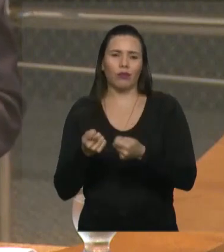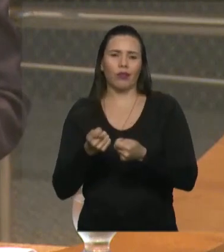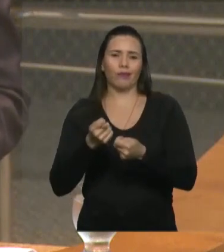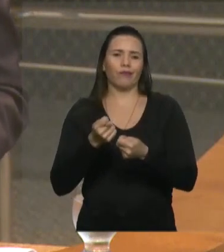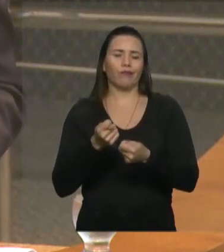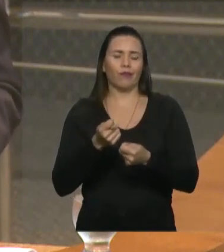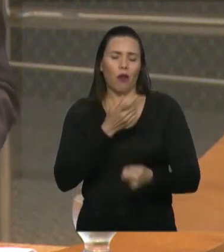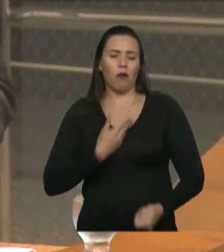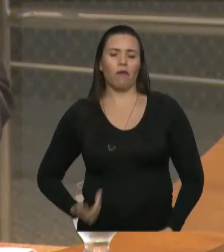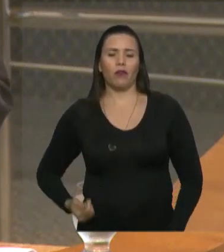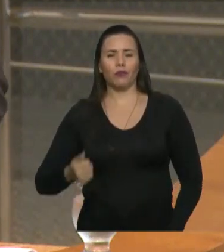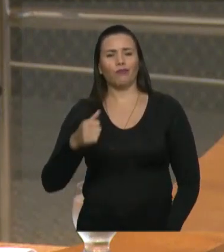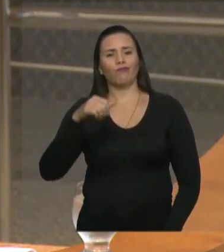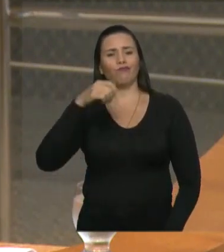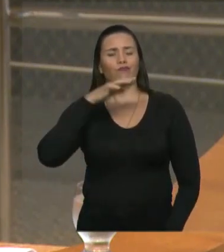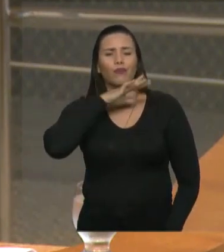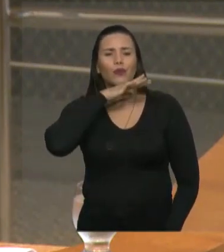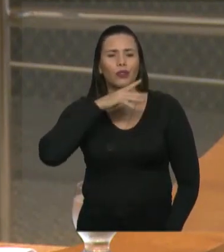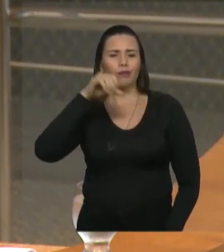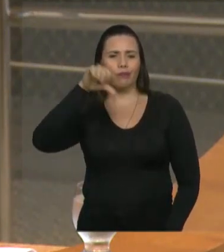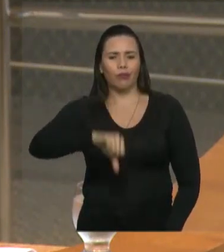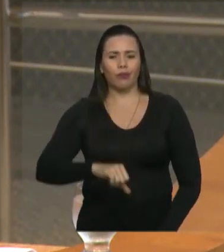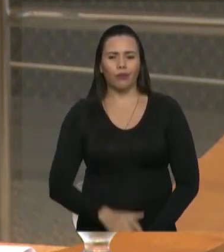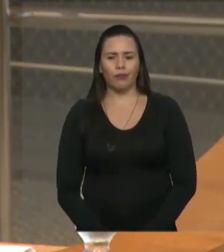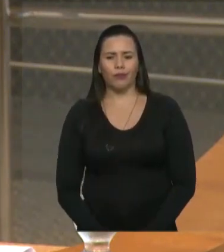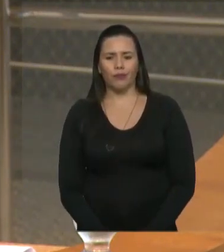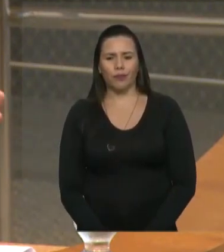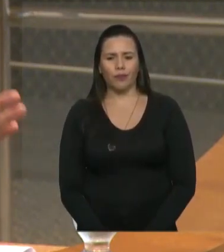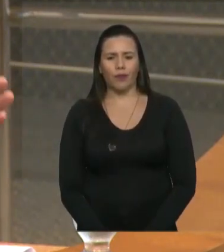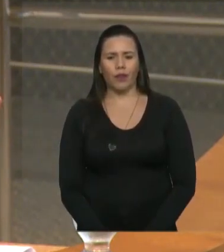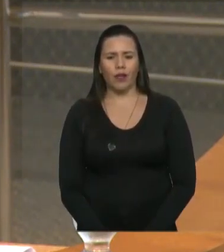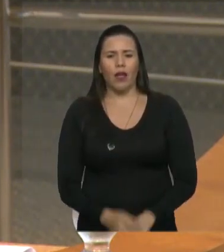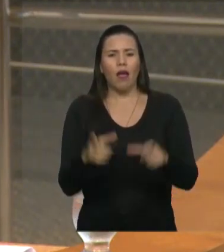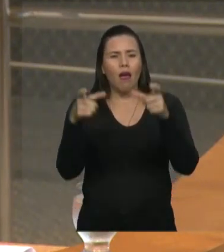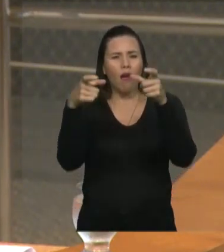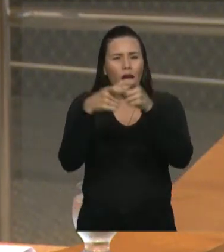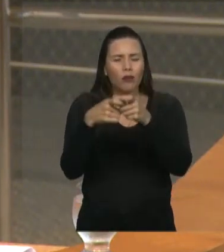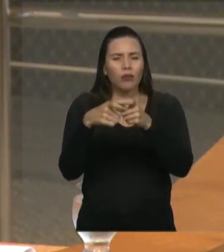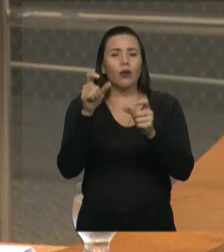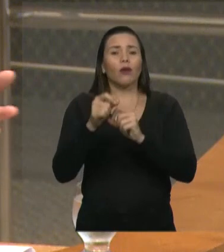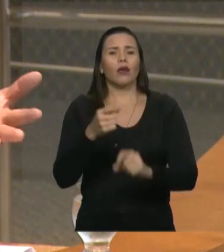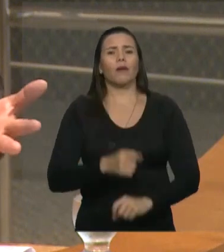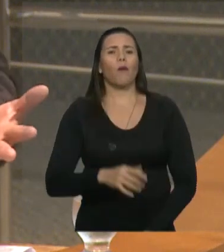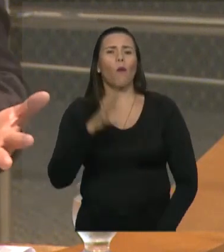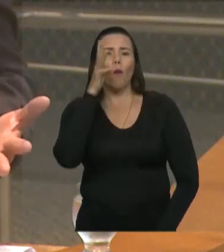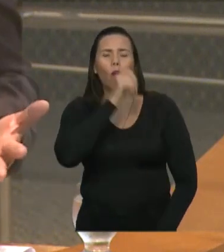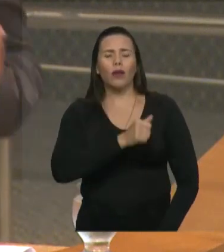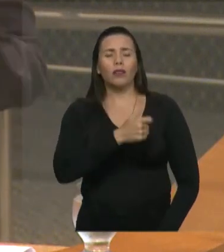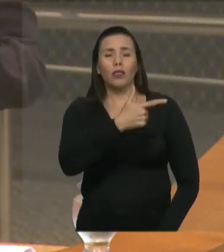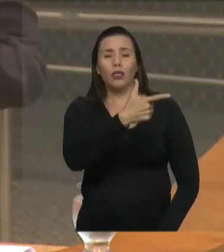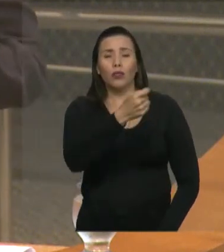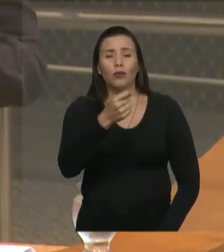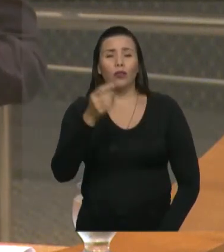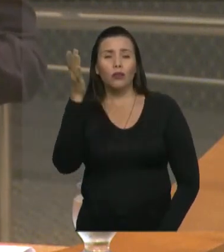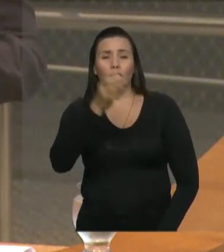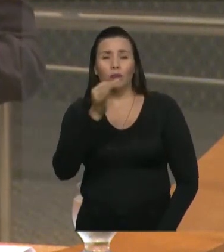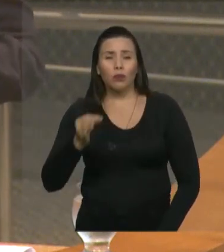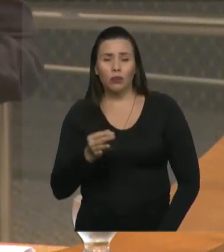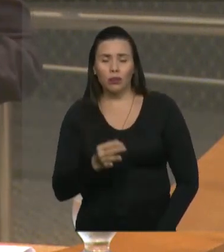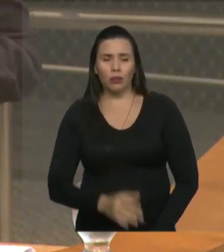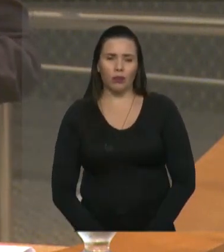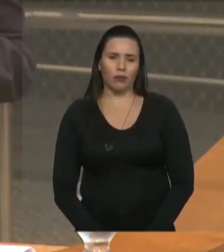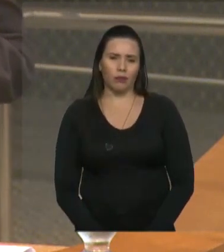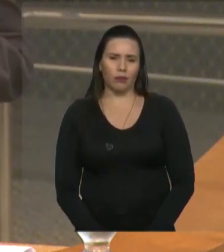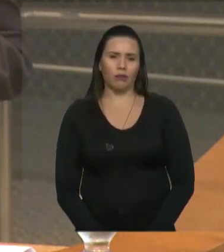para cá, quase em 200% a redução de investimento de estrada e vai ser aprovado nessa casa na LOA. Não é minha esses dados